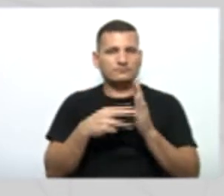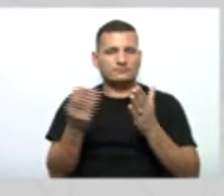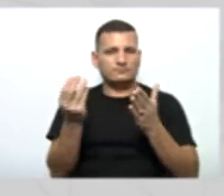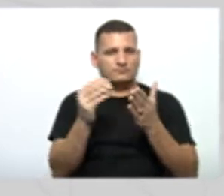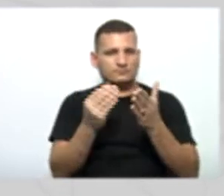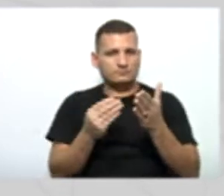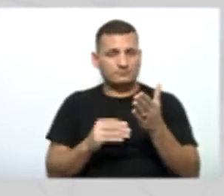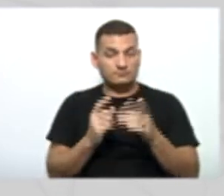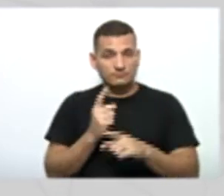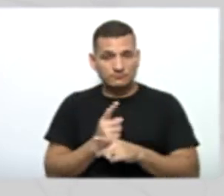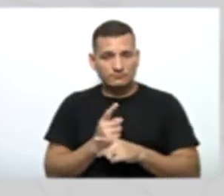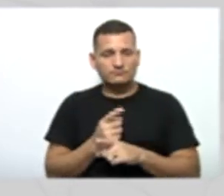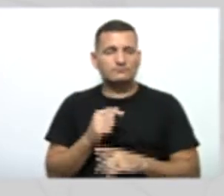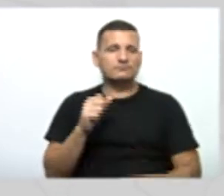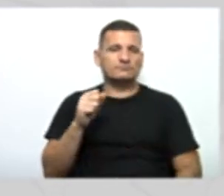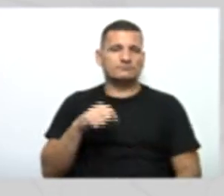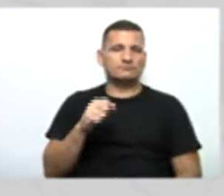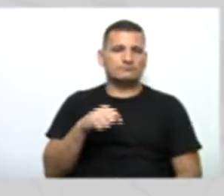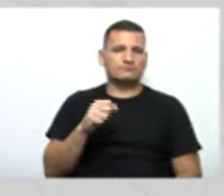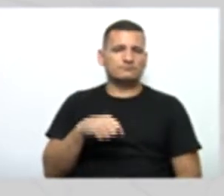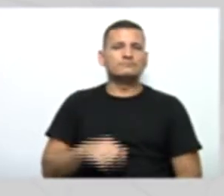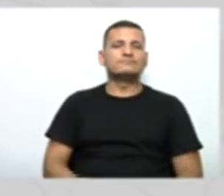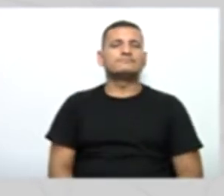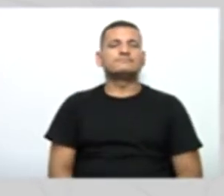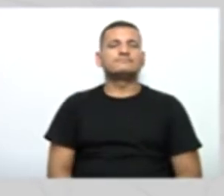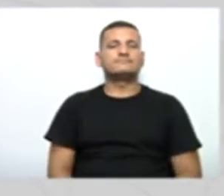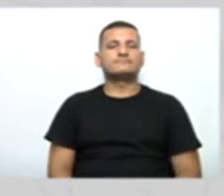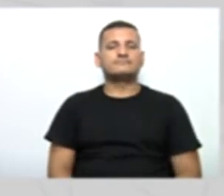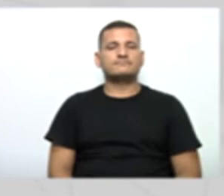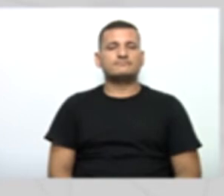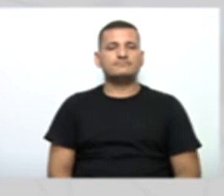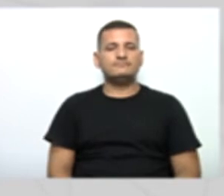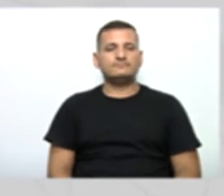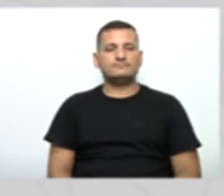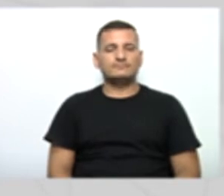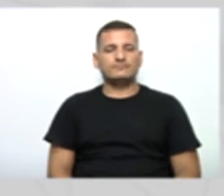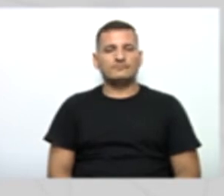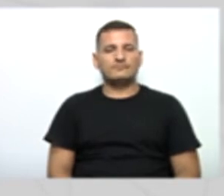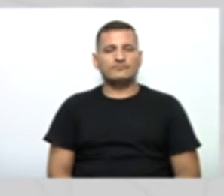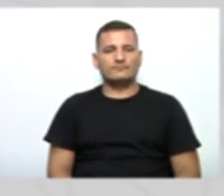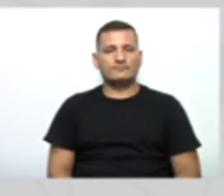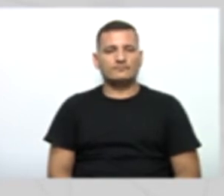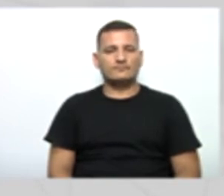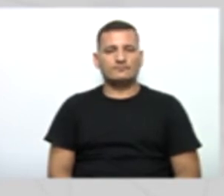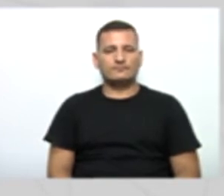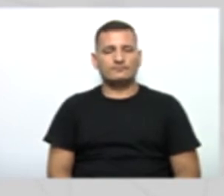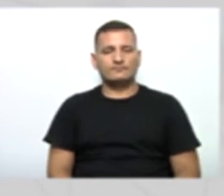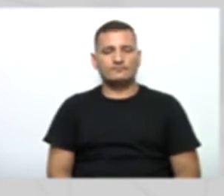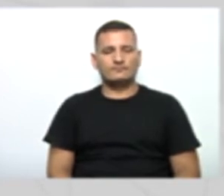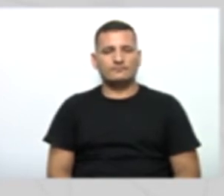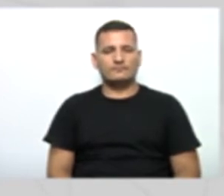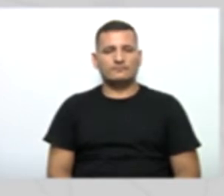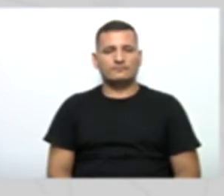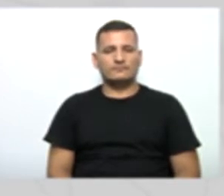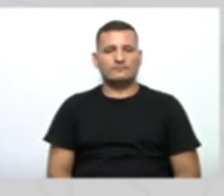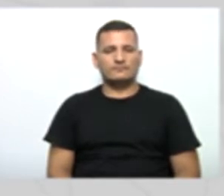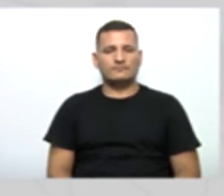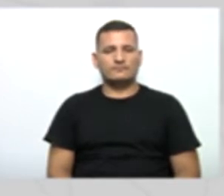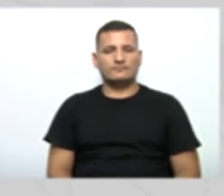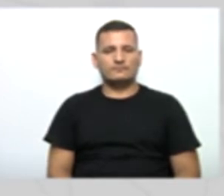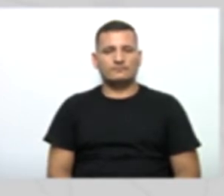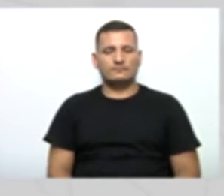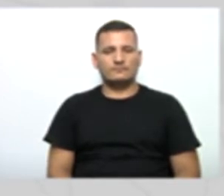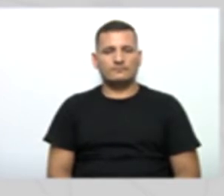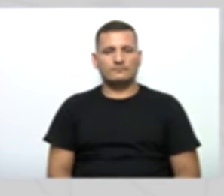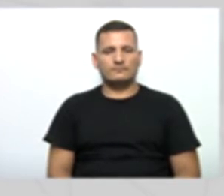Provavelmente que sim, pessoal. Tranquilo? Vamos lá, então, ó, continuando aqui, ó. Agora,